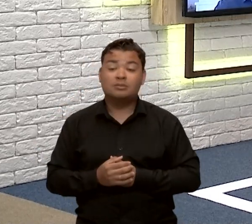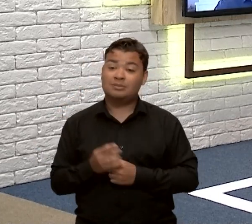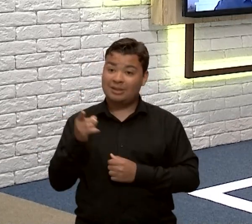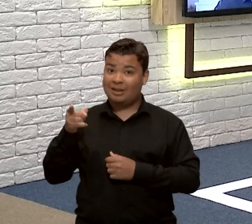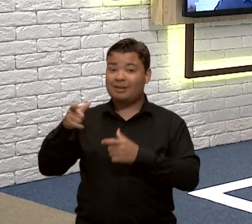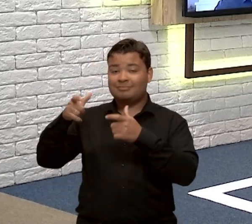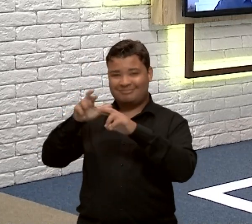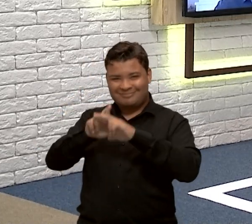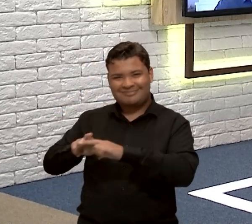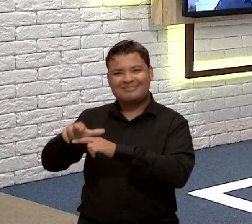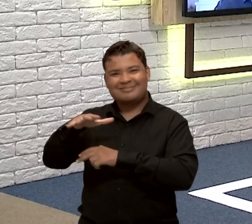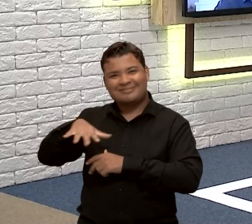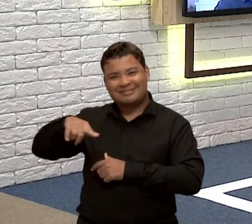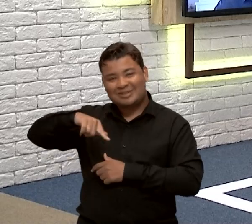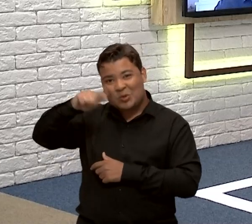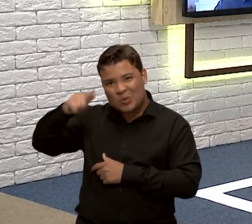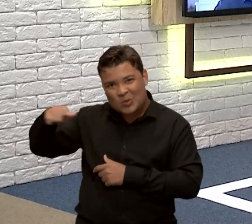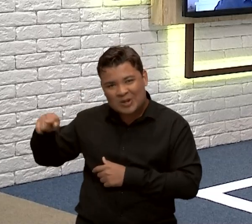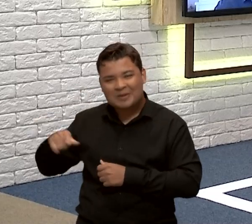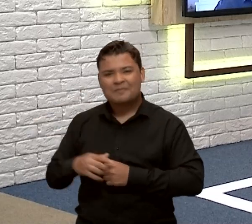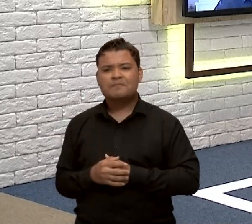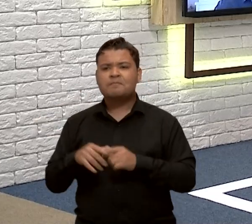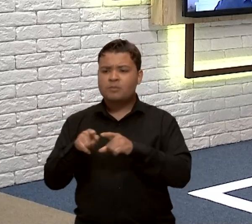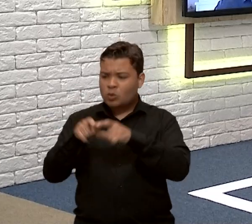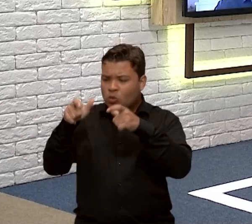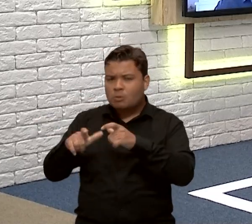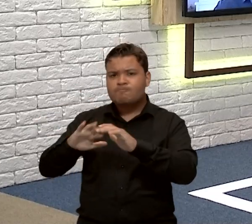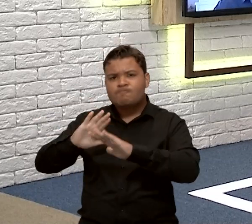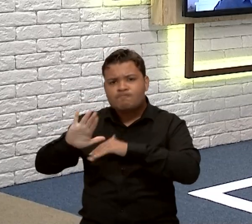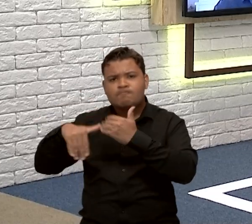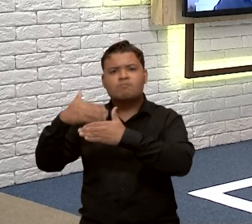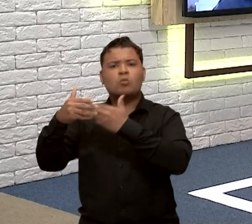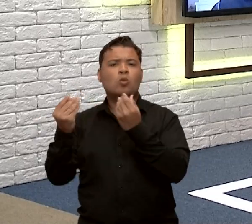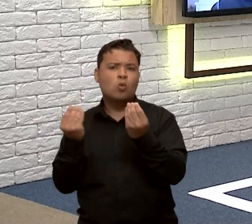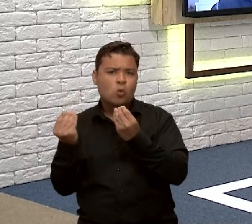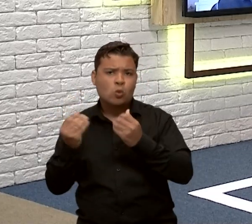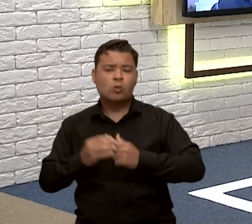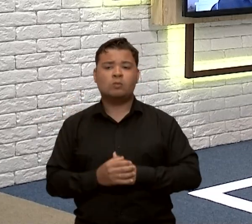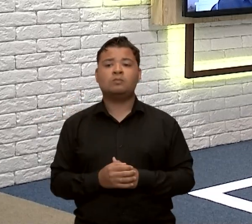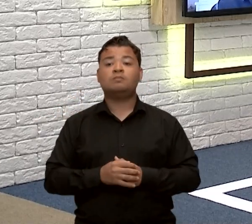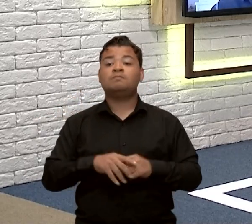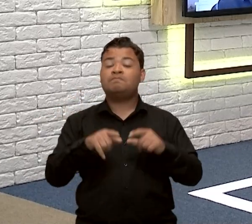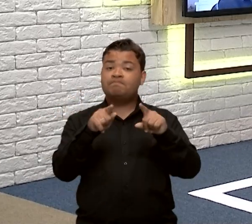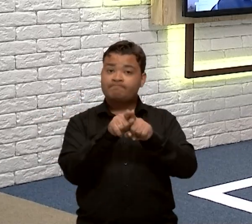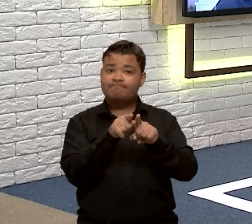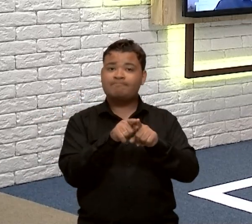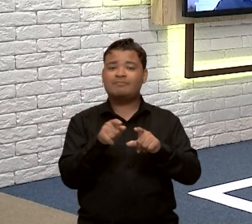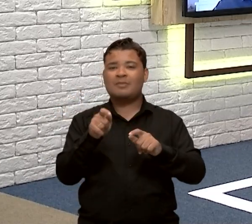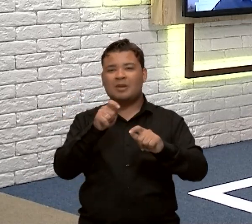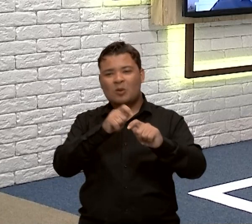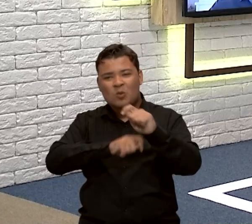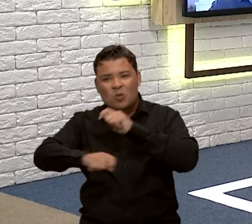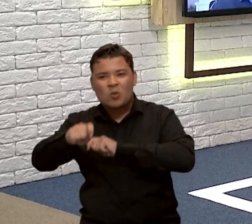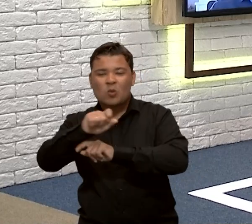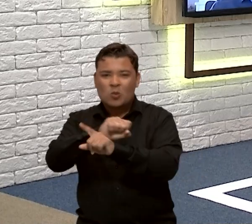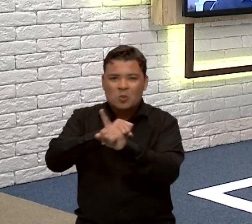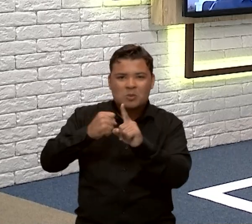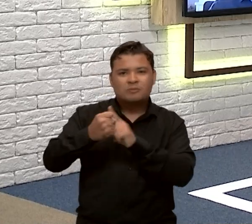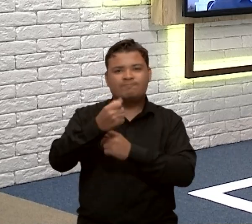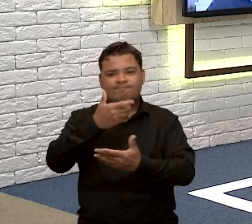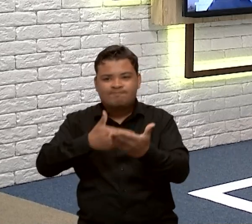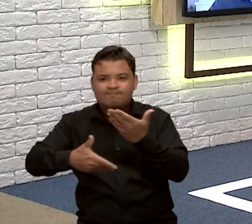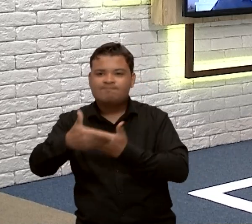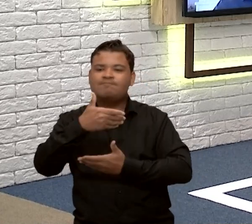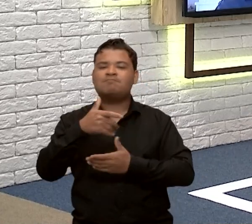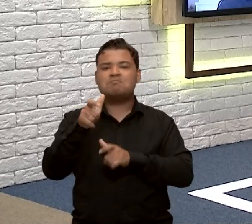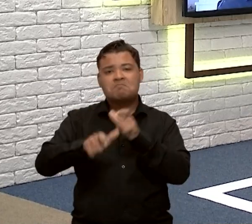desenvolvimento regional, também para a melhoria das condições socioeconômicas dessa população, a melhoria das condições de trabalho, que a gente